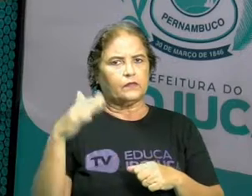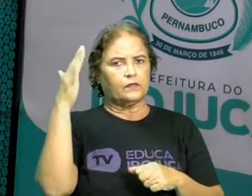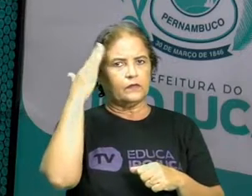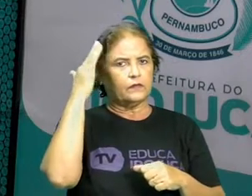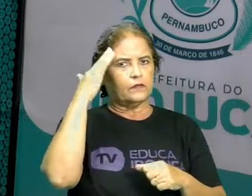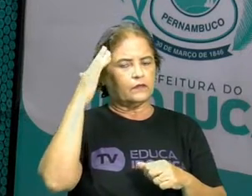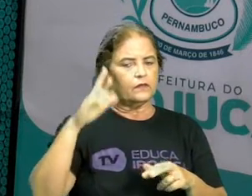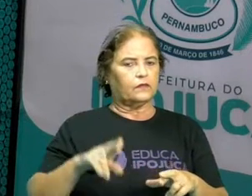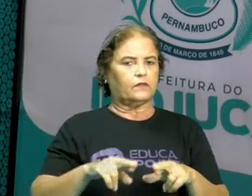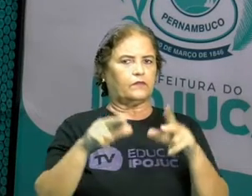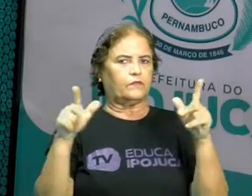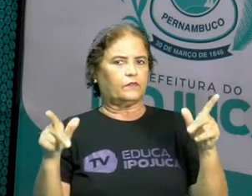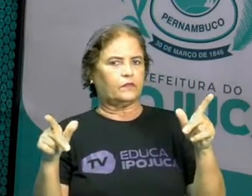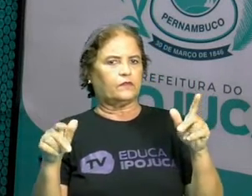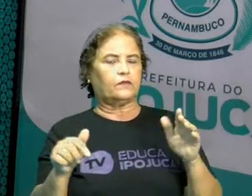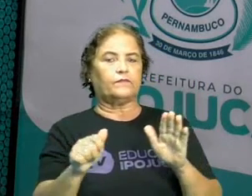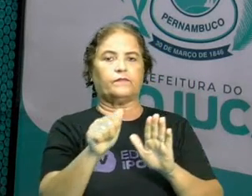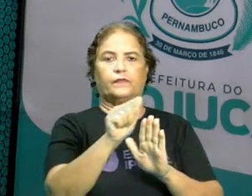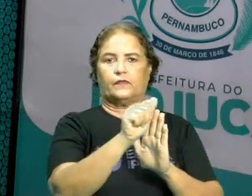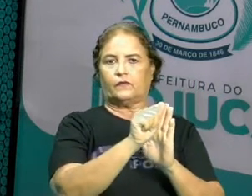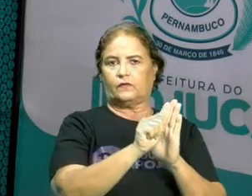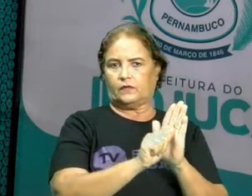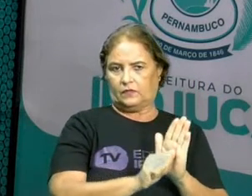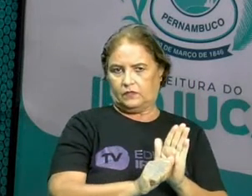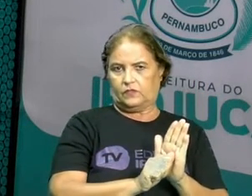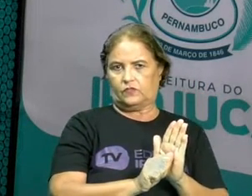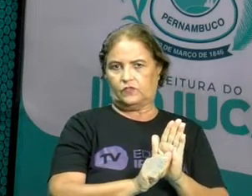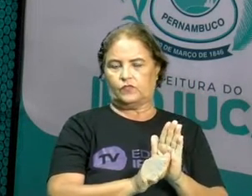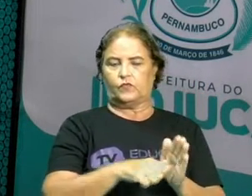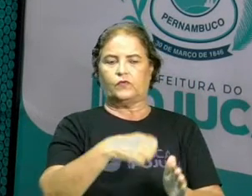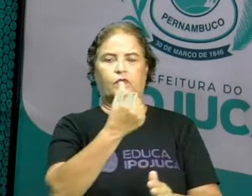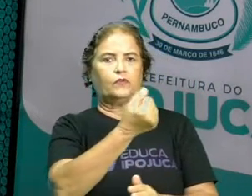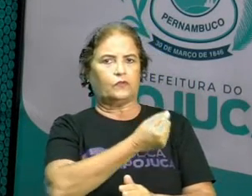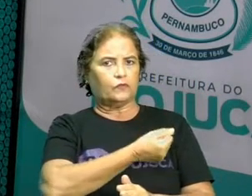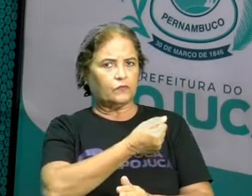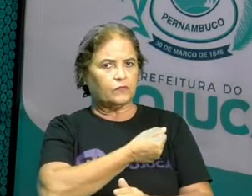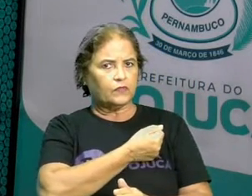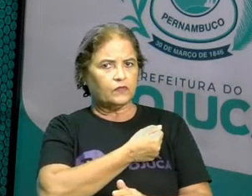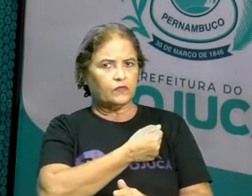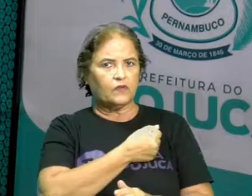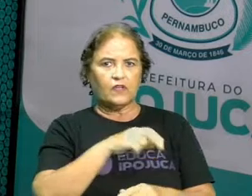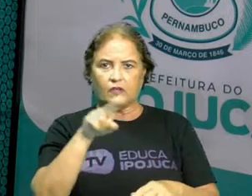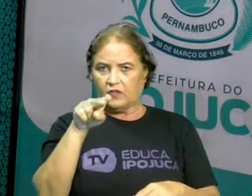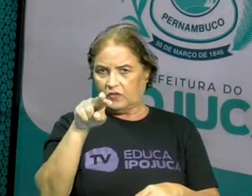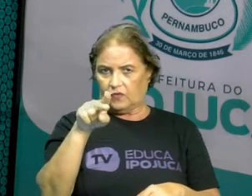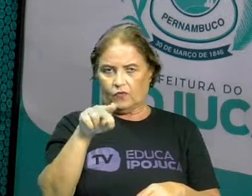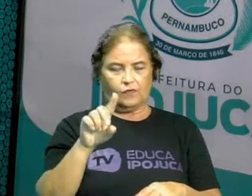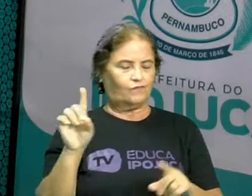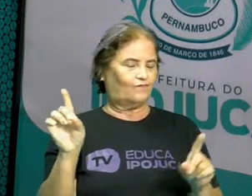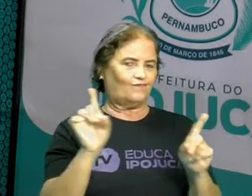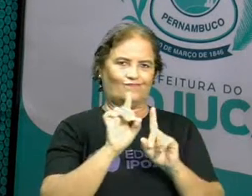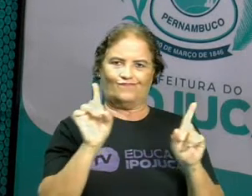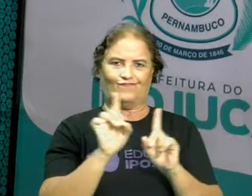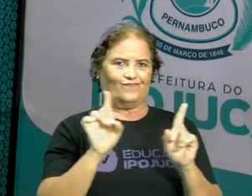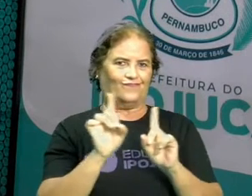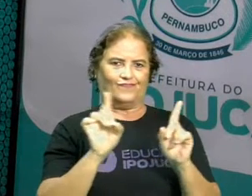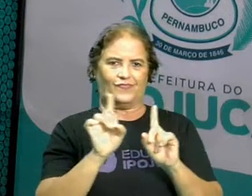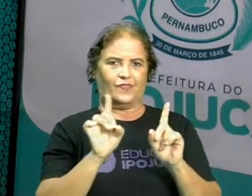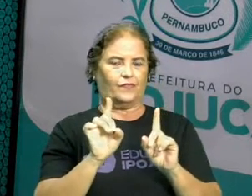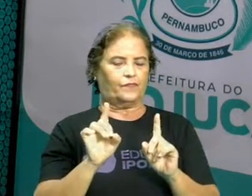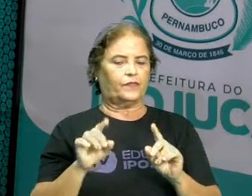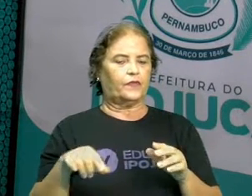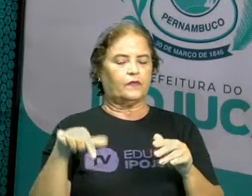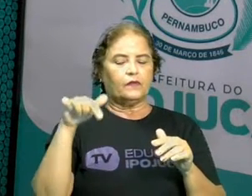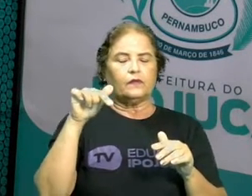diferenciar: algarismo e número. São a mesma coisa? Não. Aqui,